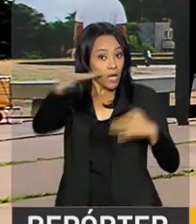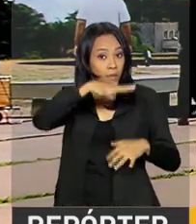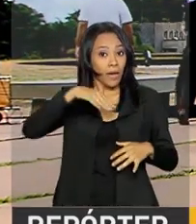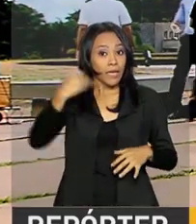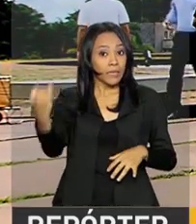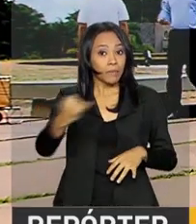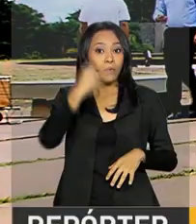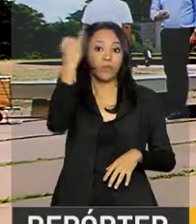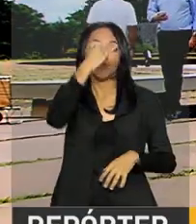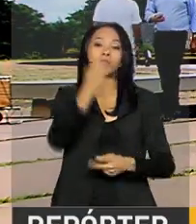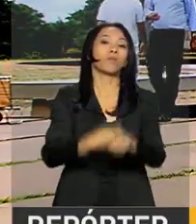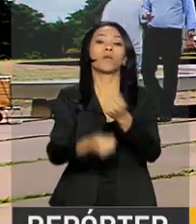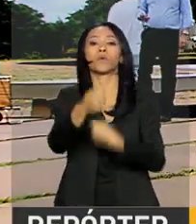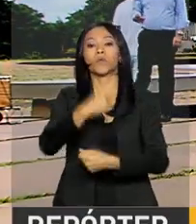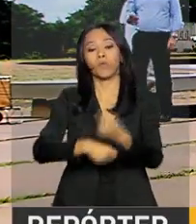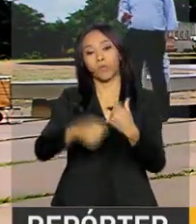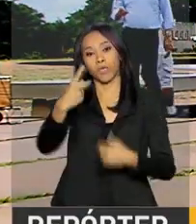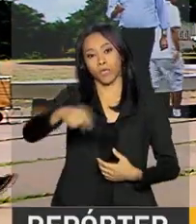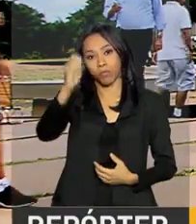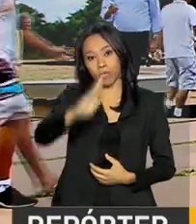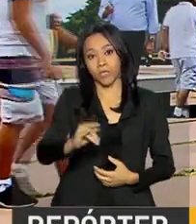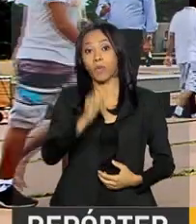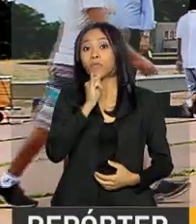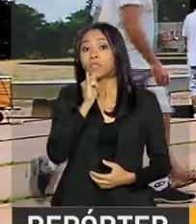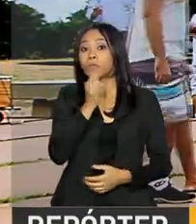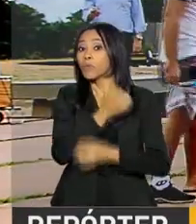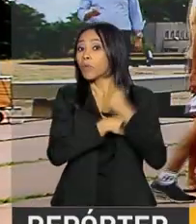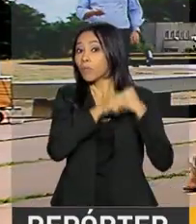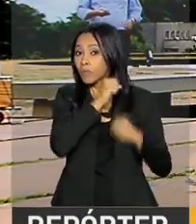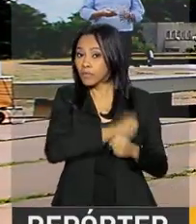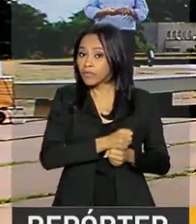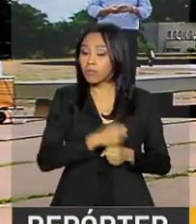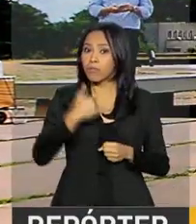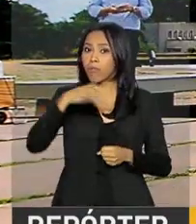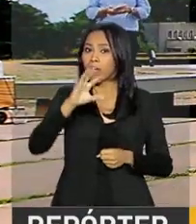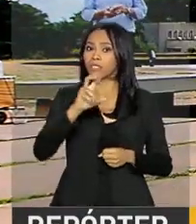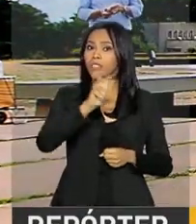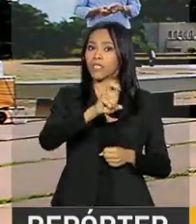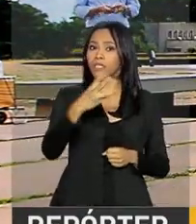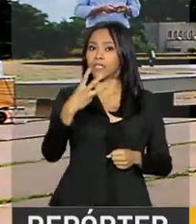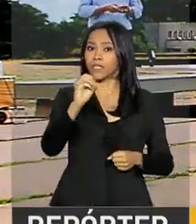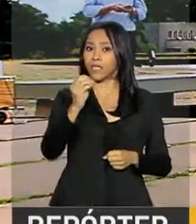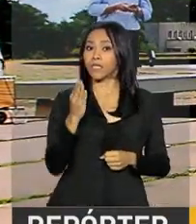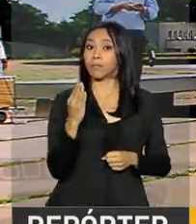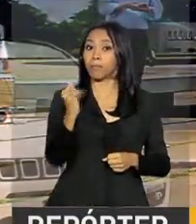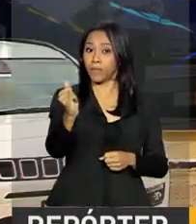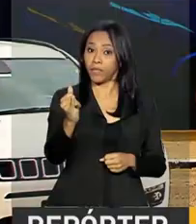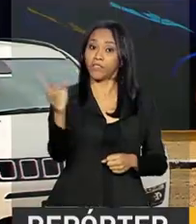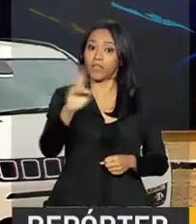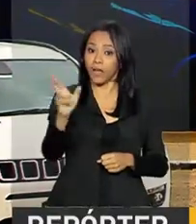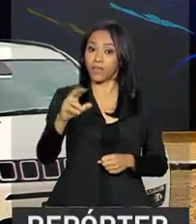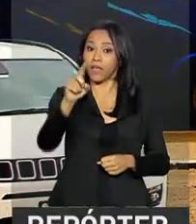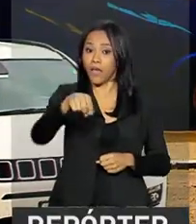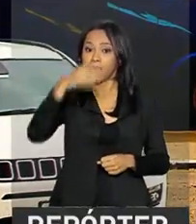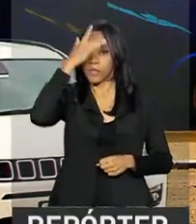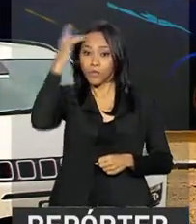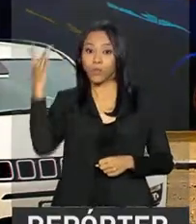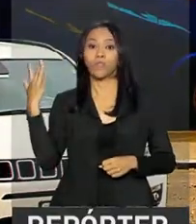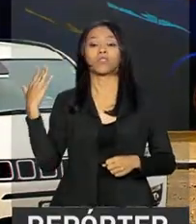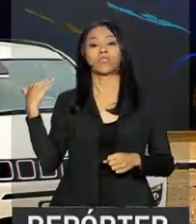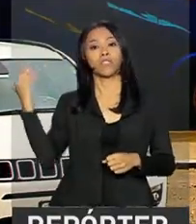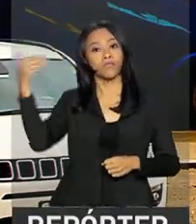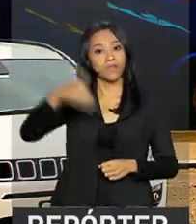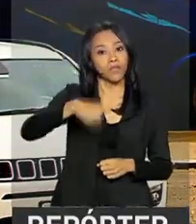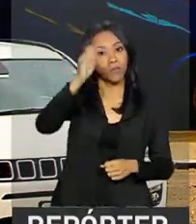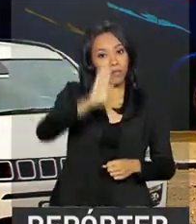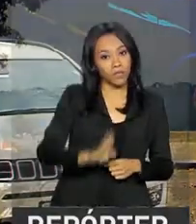para a economia do Brasil. No ano passado, por exemplo, ele movimentou mais de 530 bilhões de reais. São estrangeiros que viajam para